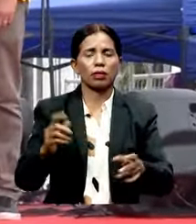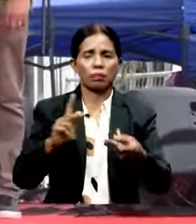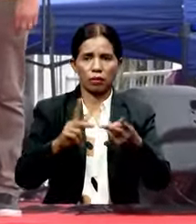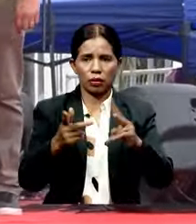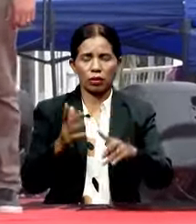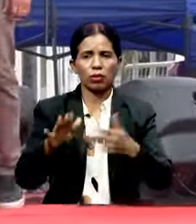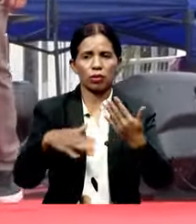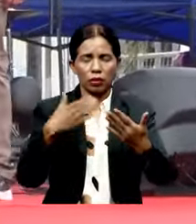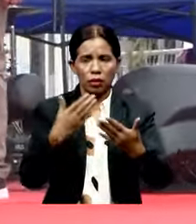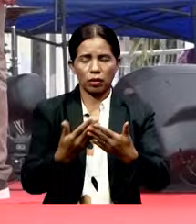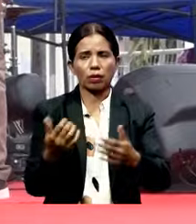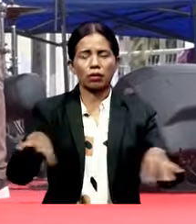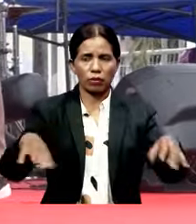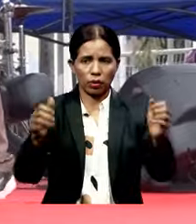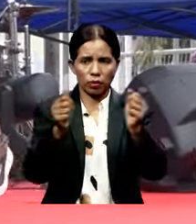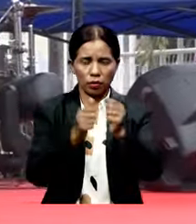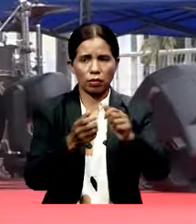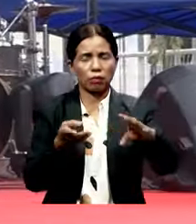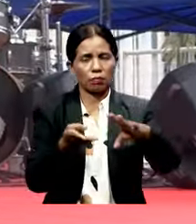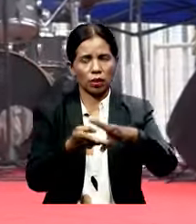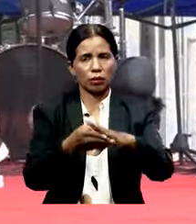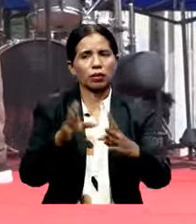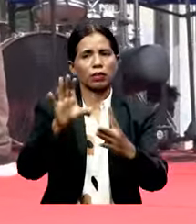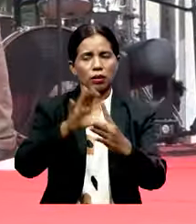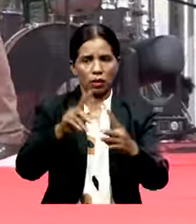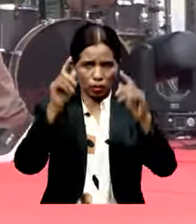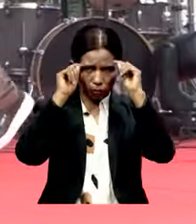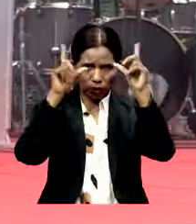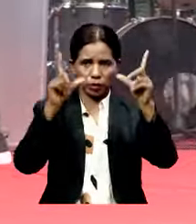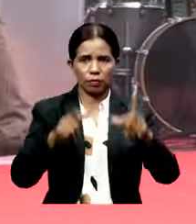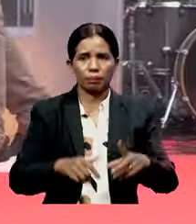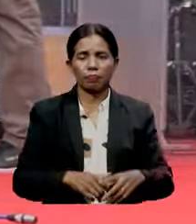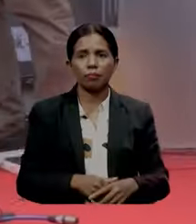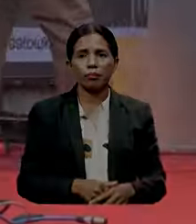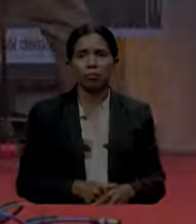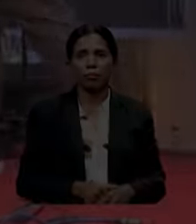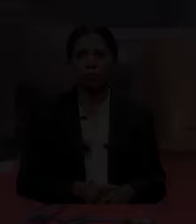sira nebe durante ne serviço hamutuk ho Banco Central Timor-Leste. Aderito Ximenes, bem-vinda Ximenes, ZMN.